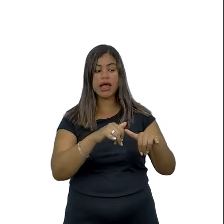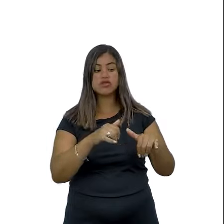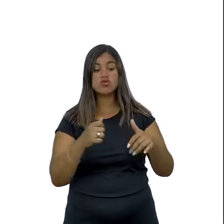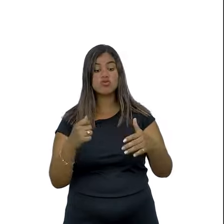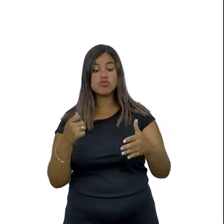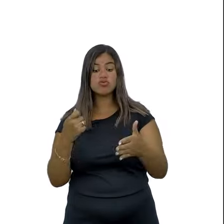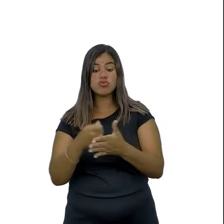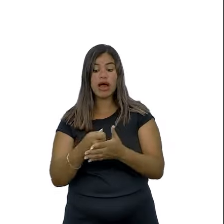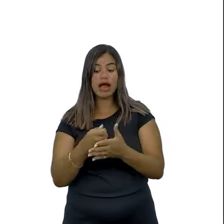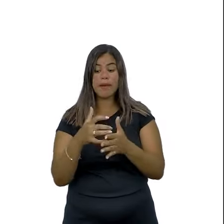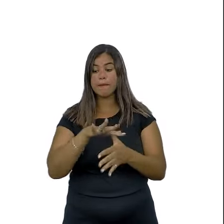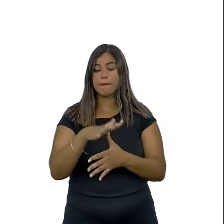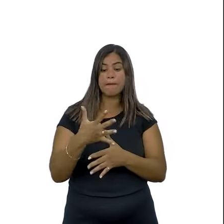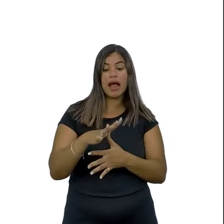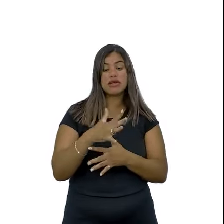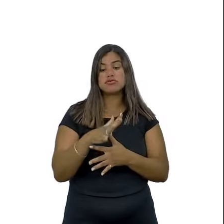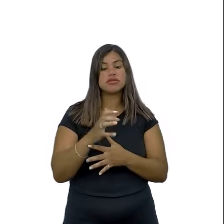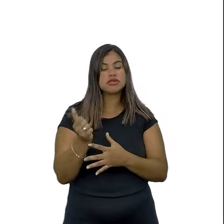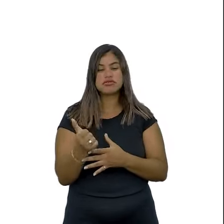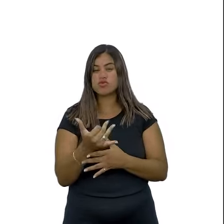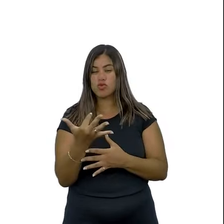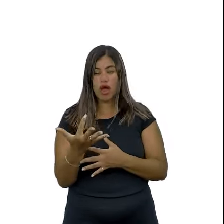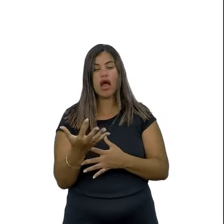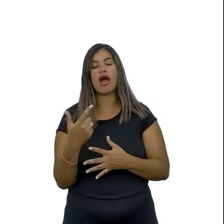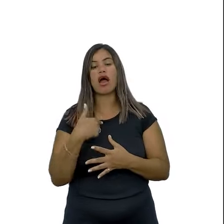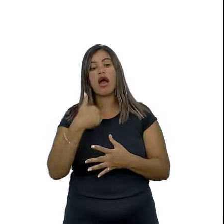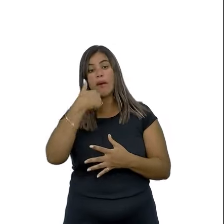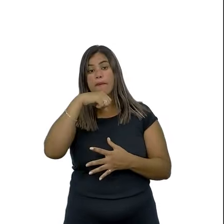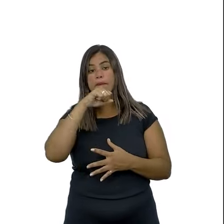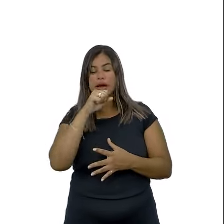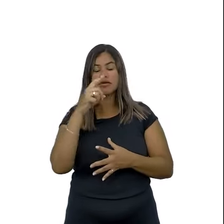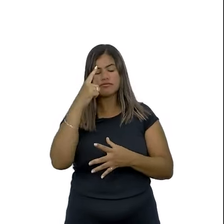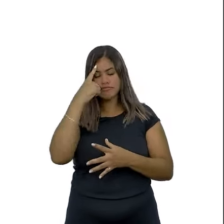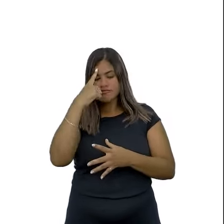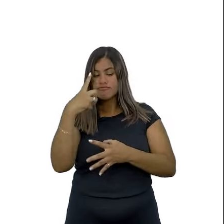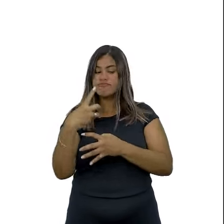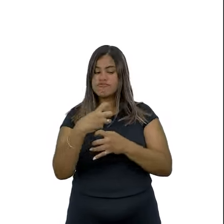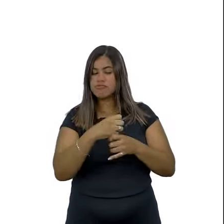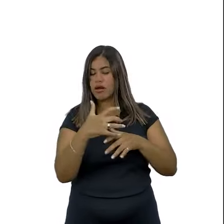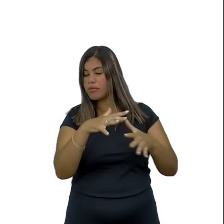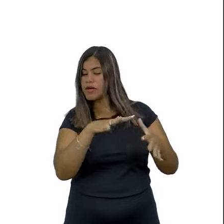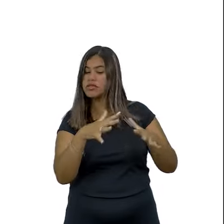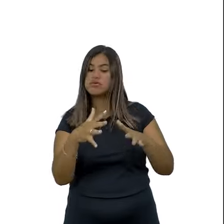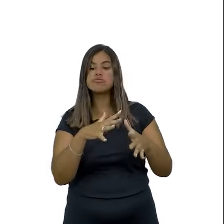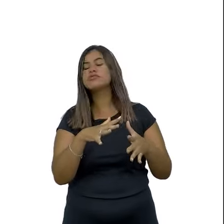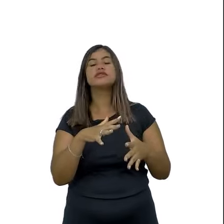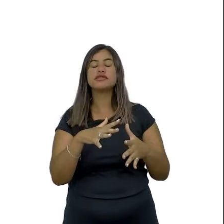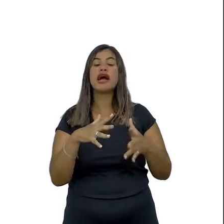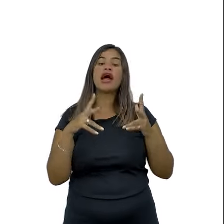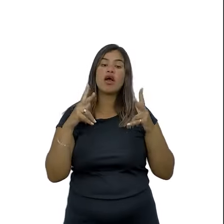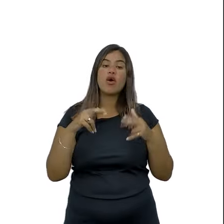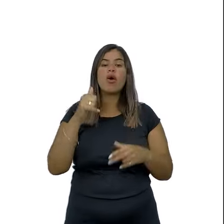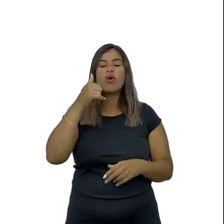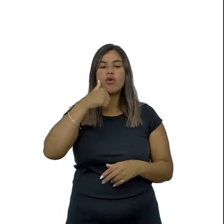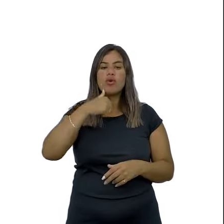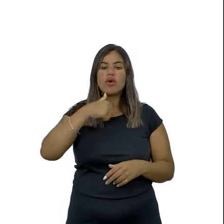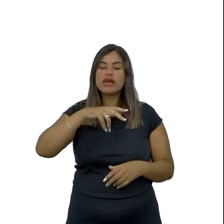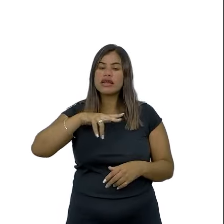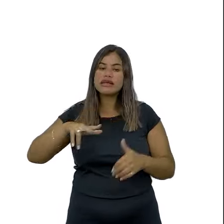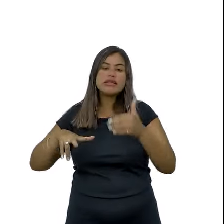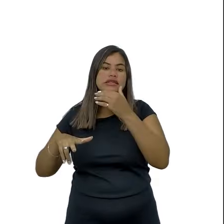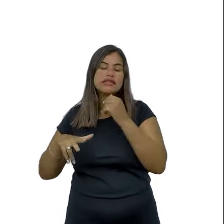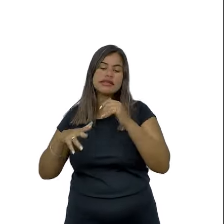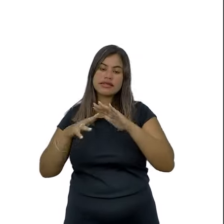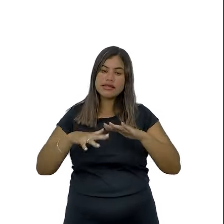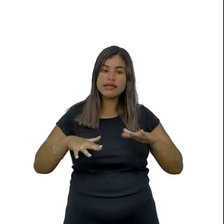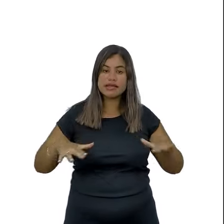Então, isso faz parte do cotidiano. E a gente precisa dizer para eles, quando a gente estima, a